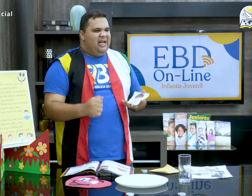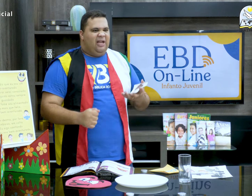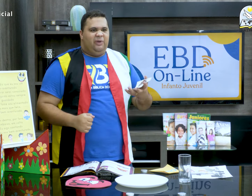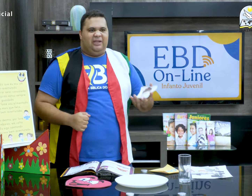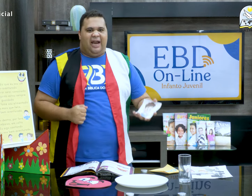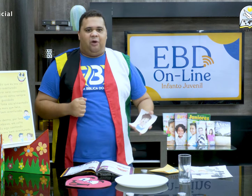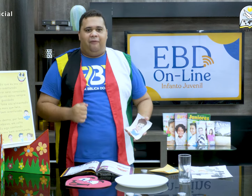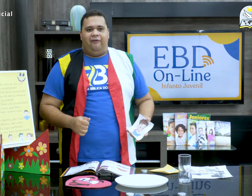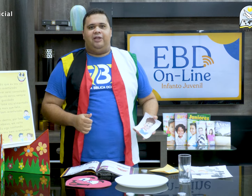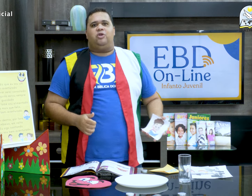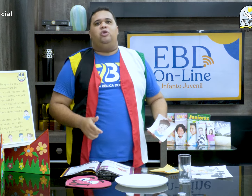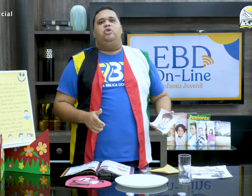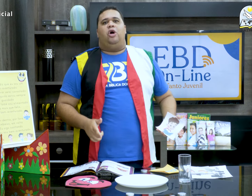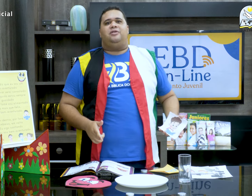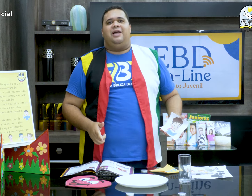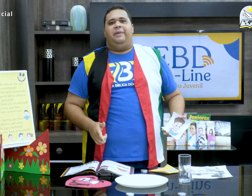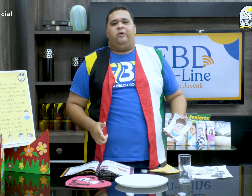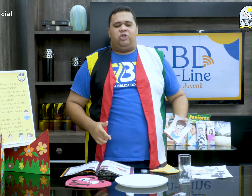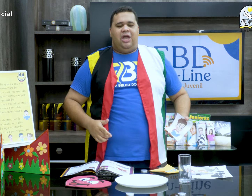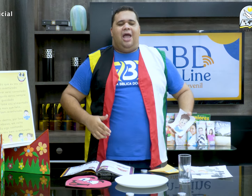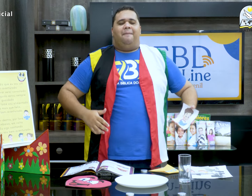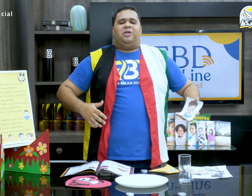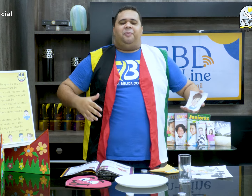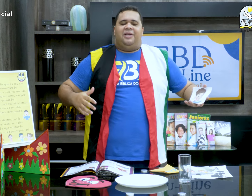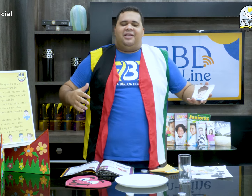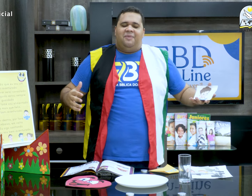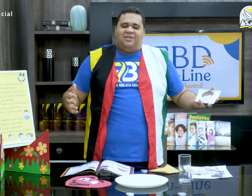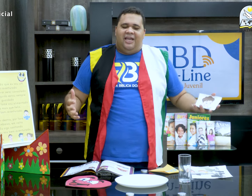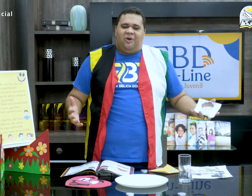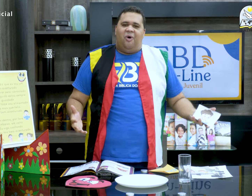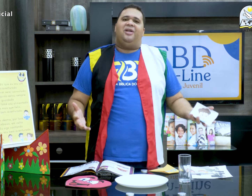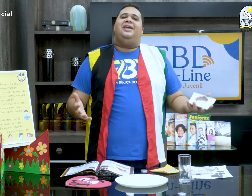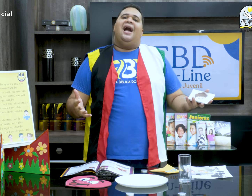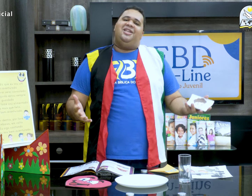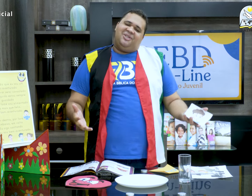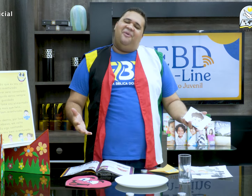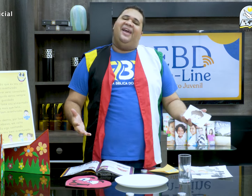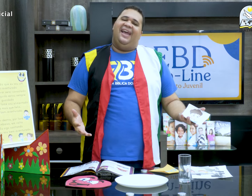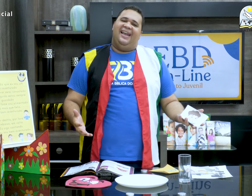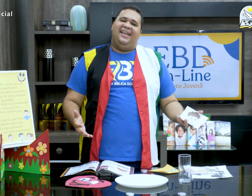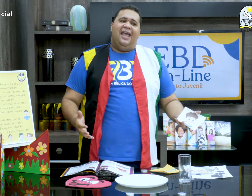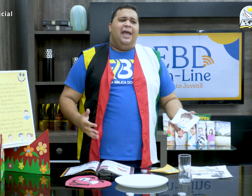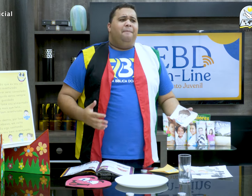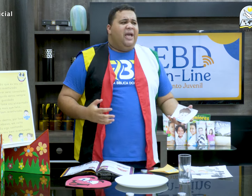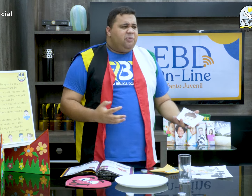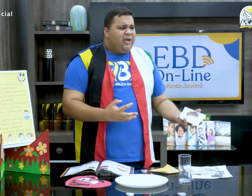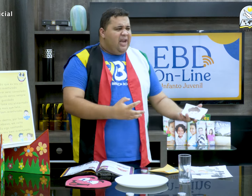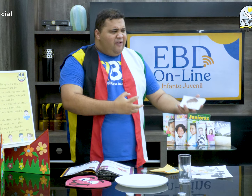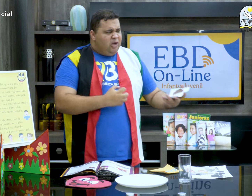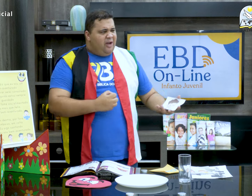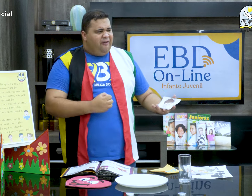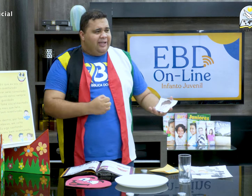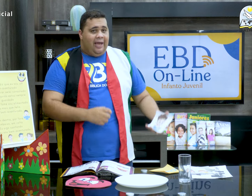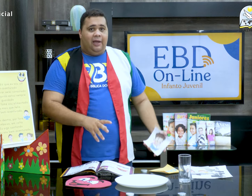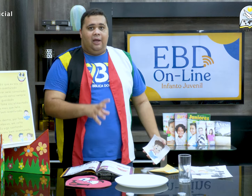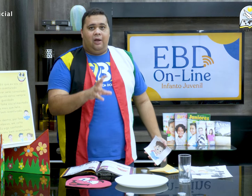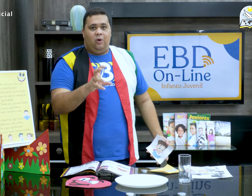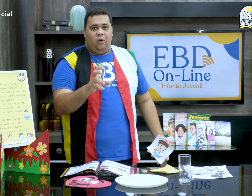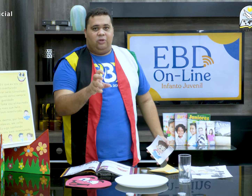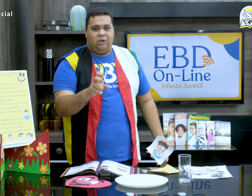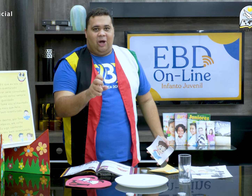estar brigando entrar em conflitos com os nossos amigos mas precisamos ser cordiais com ele mesmo que ele vha nos